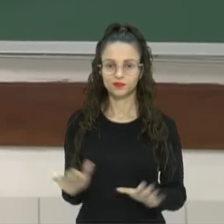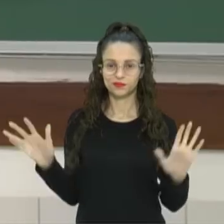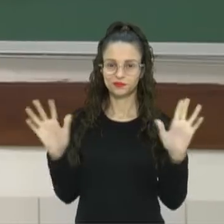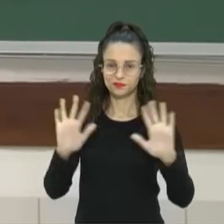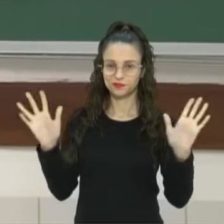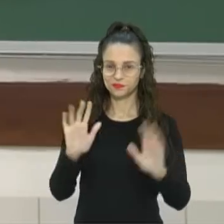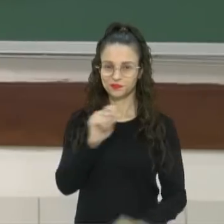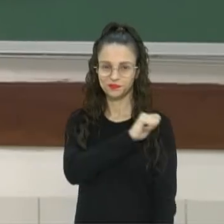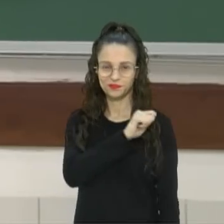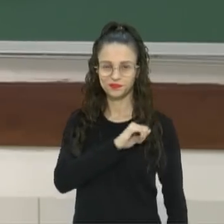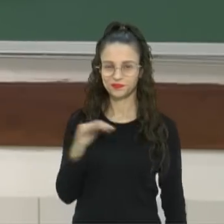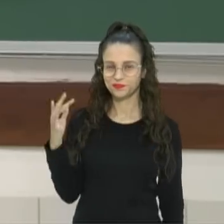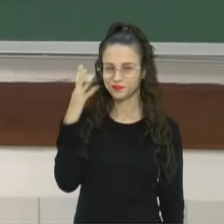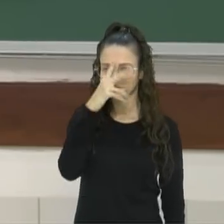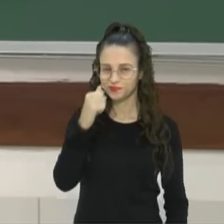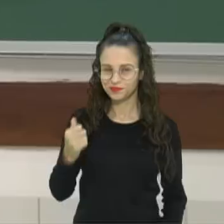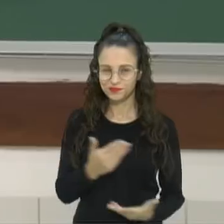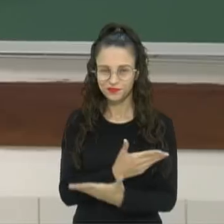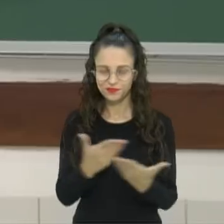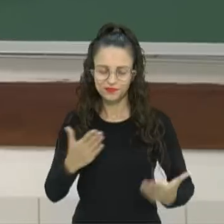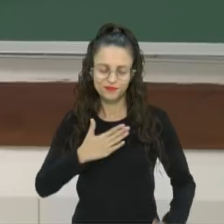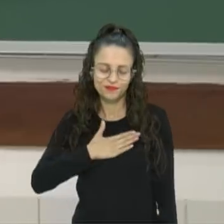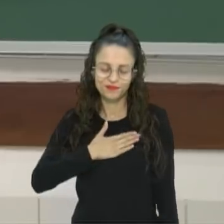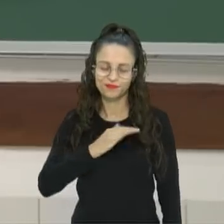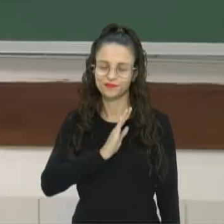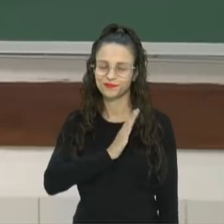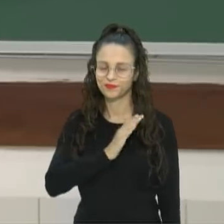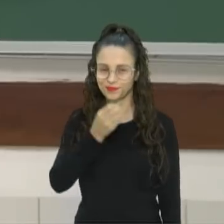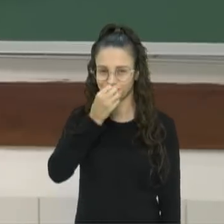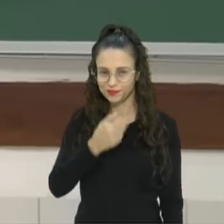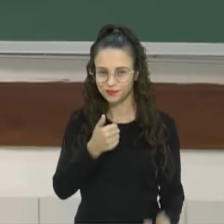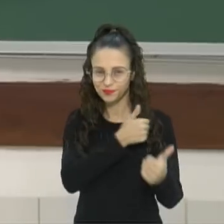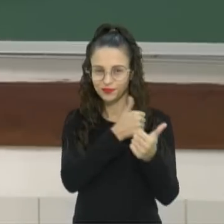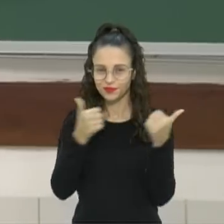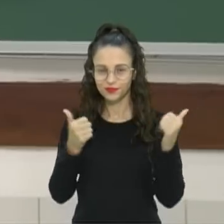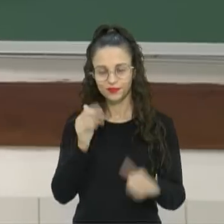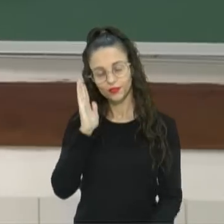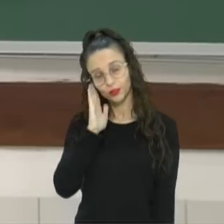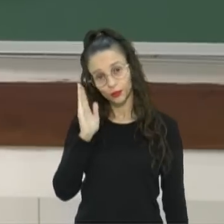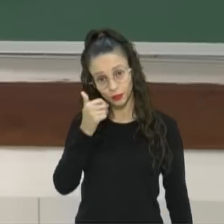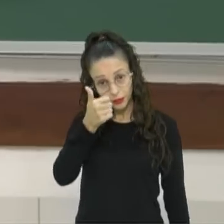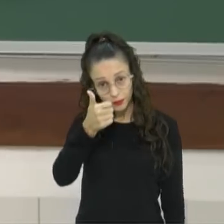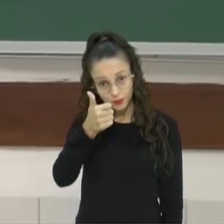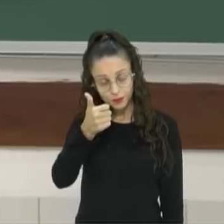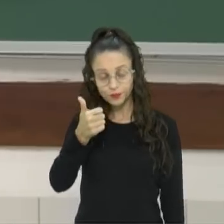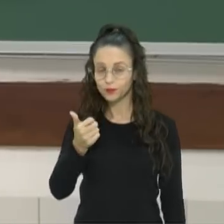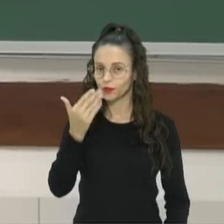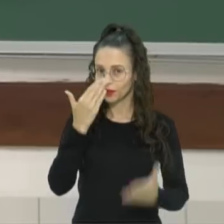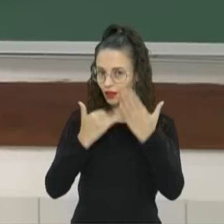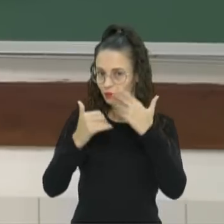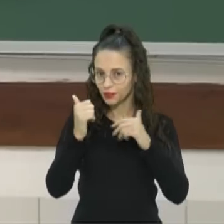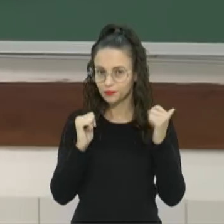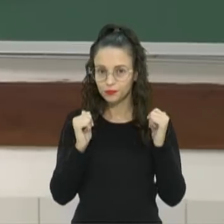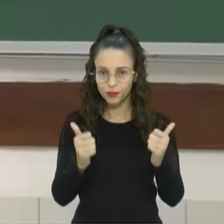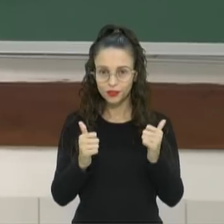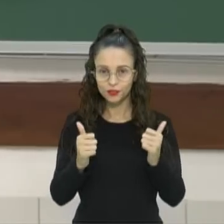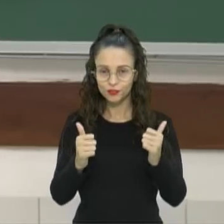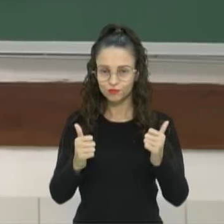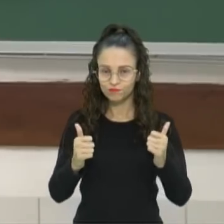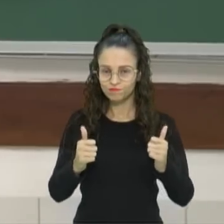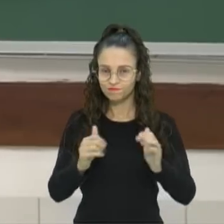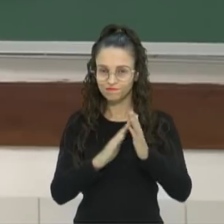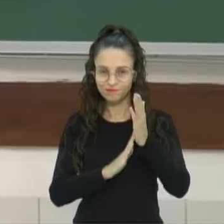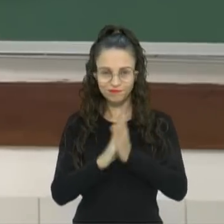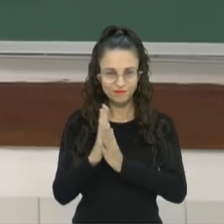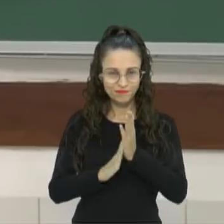Olá, galerinha linda do meu coração, como vocês estão? Bem? Dormiram bem? Estão bem alimentados? Bem dispostos para